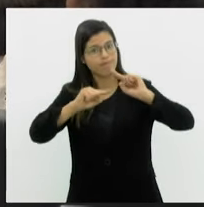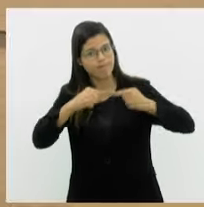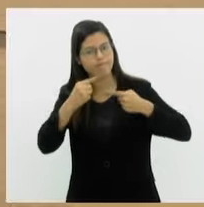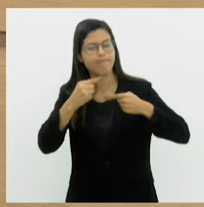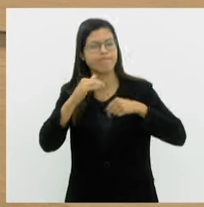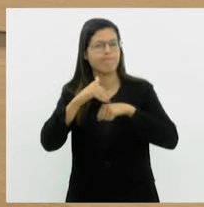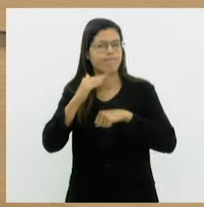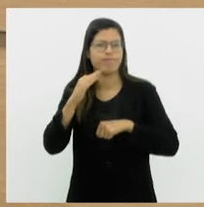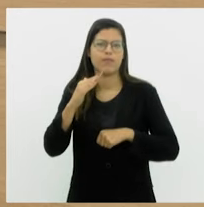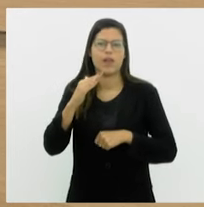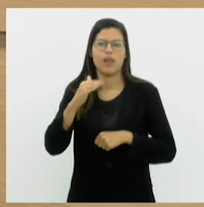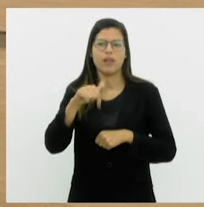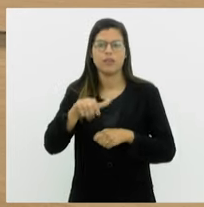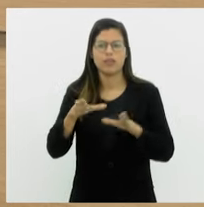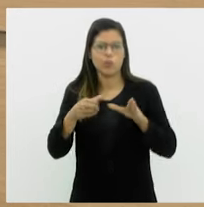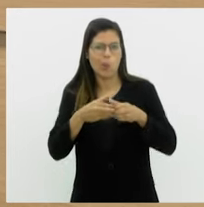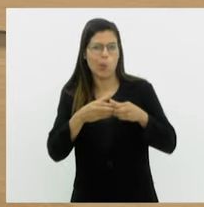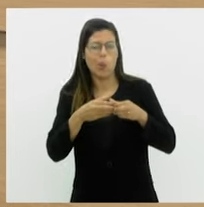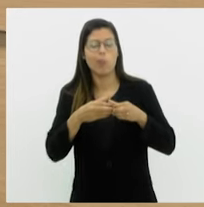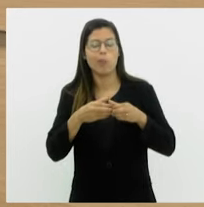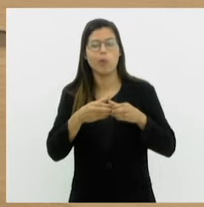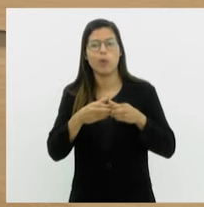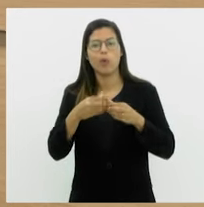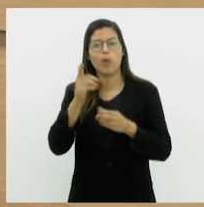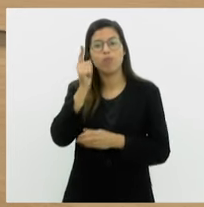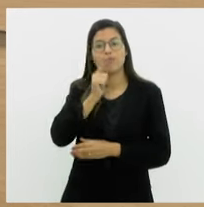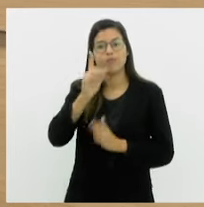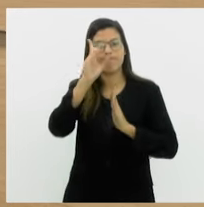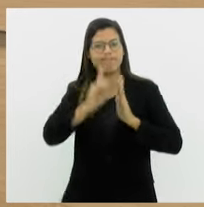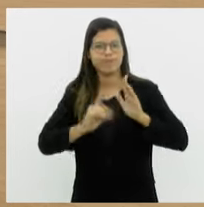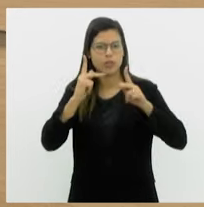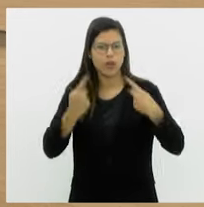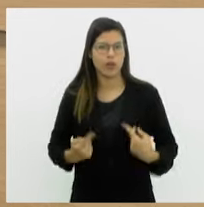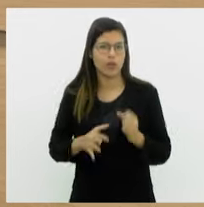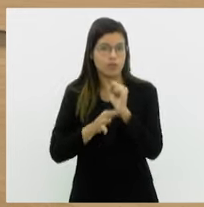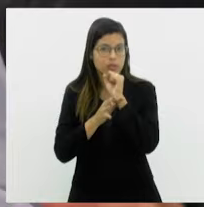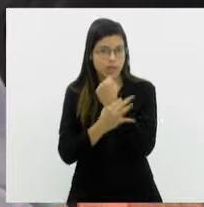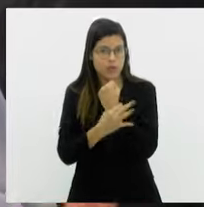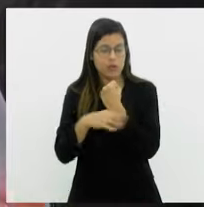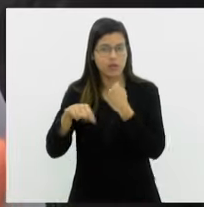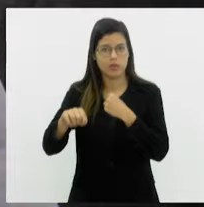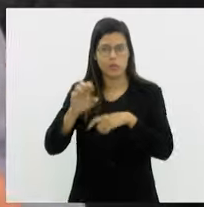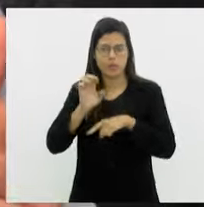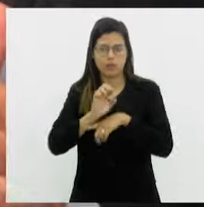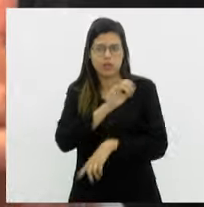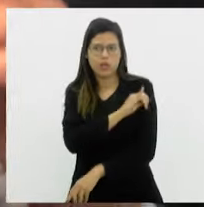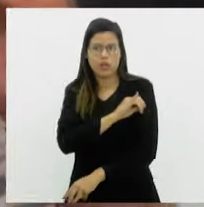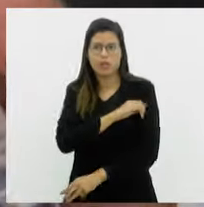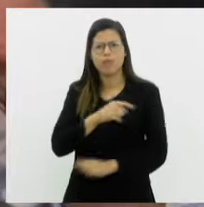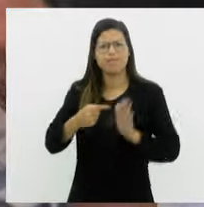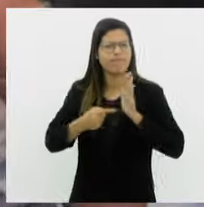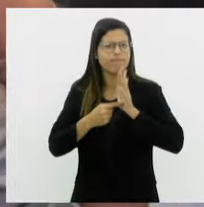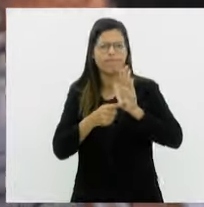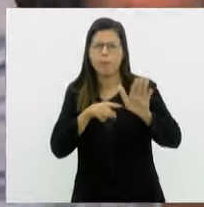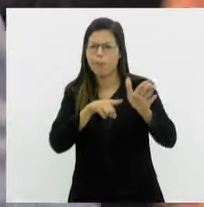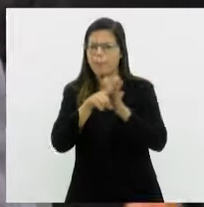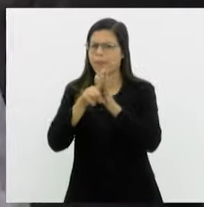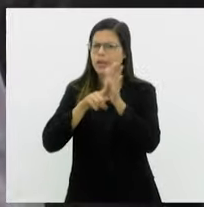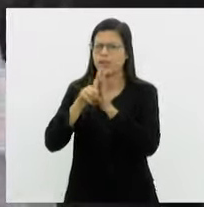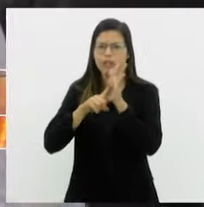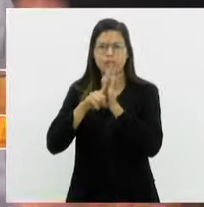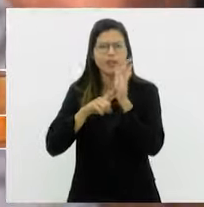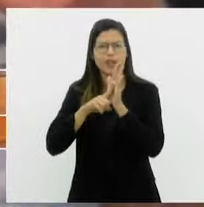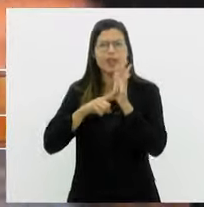mais para que essa comunidade tenha os seus direitos assegurados pelo Estado. Foram apresentadas pesquisas de alto